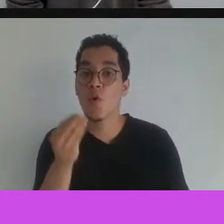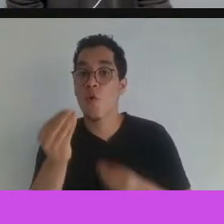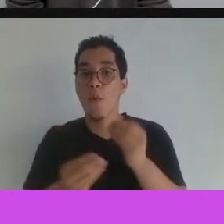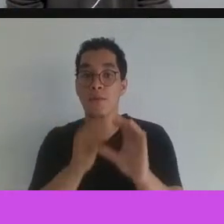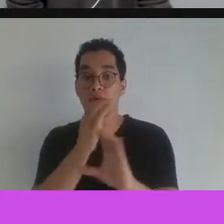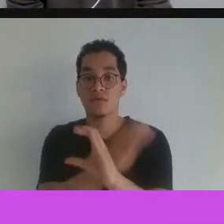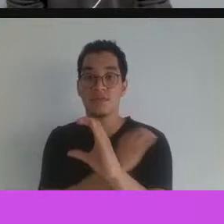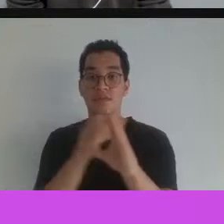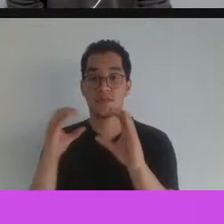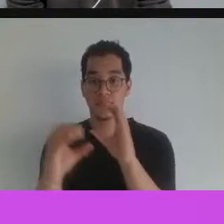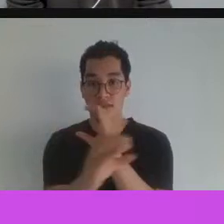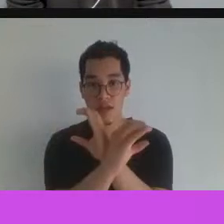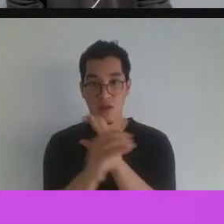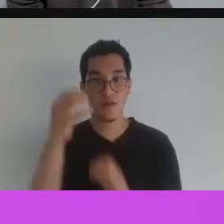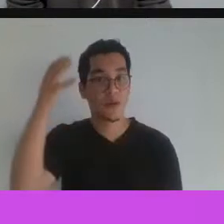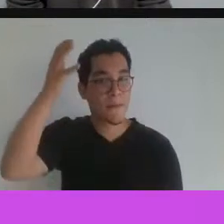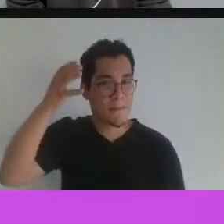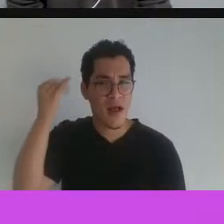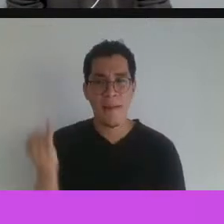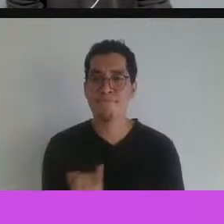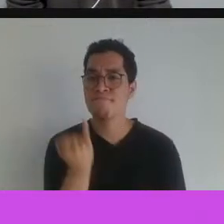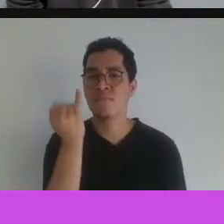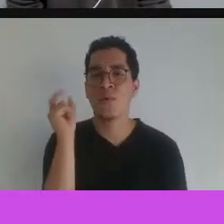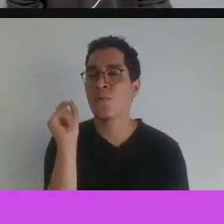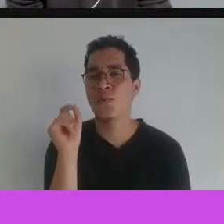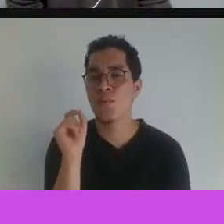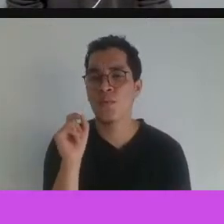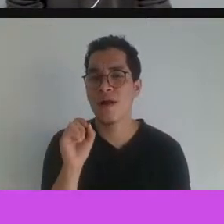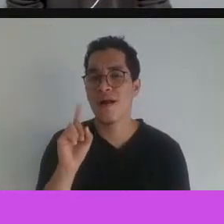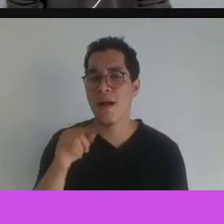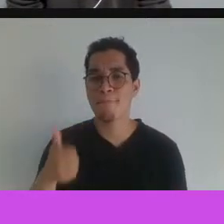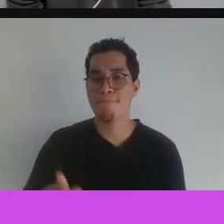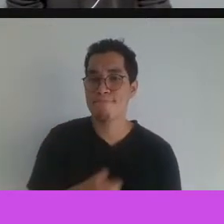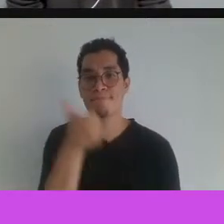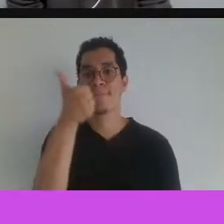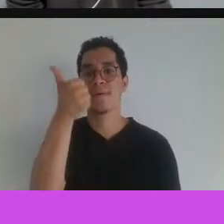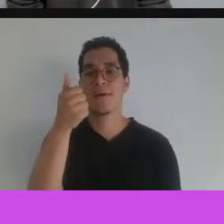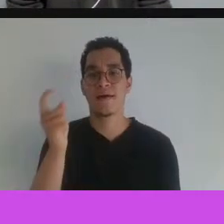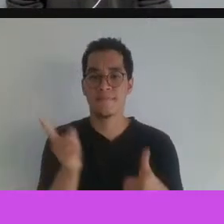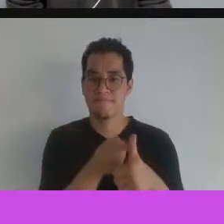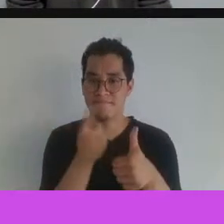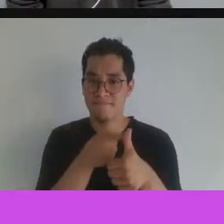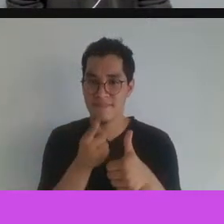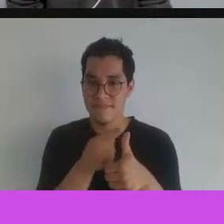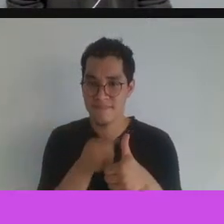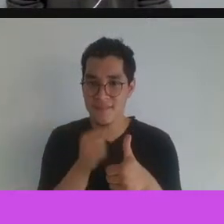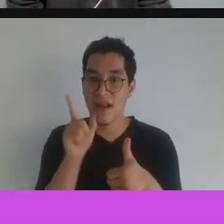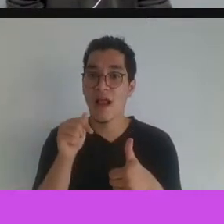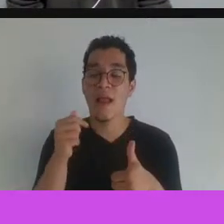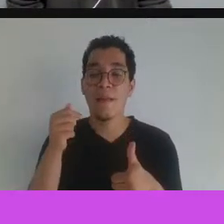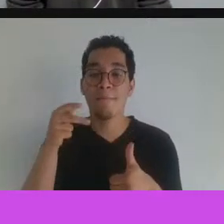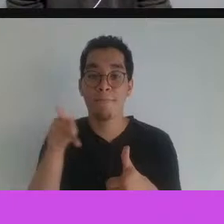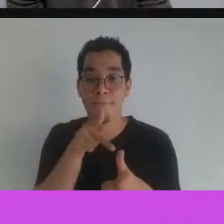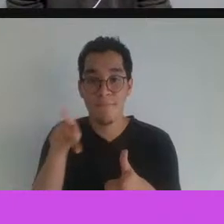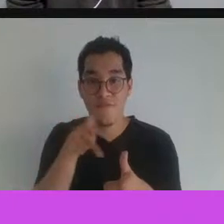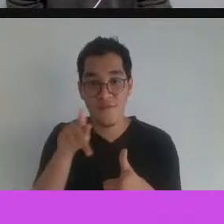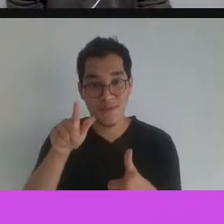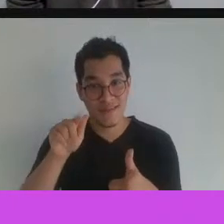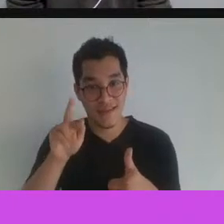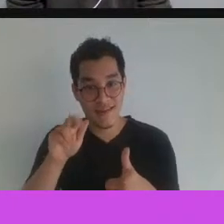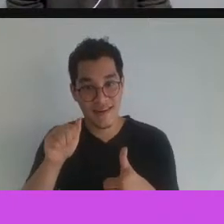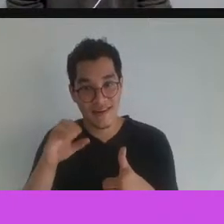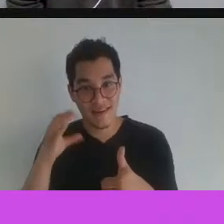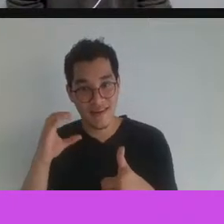esse realizado, né? Eu acho que um primeiro ponto para destacar sobre essa relevância é um pouco o que a professora Graça até